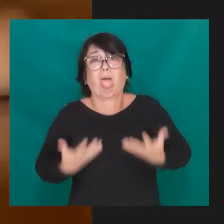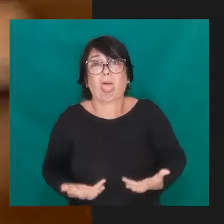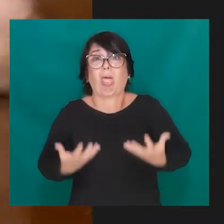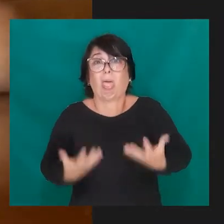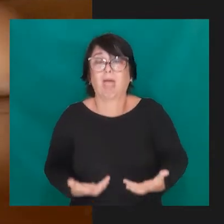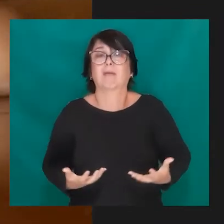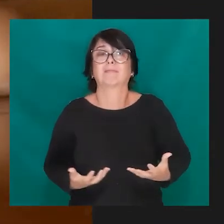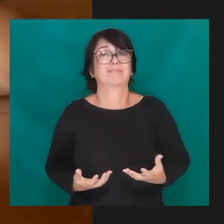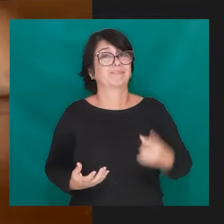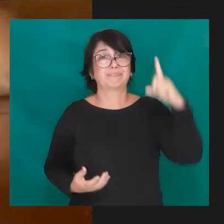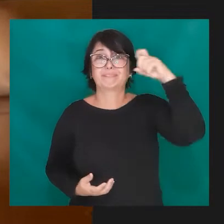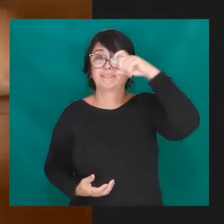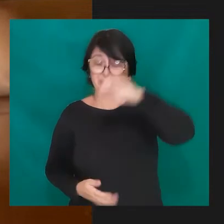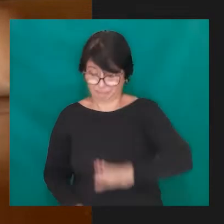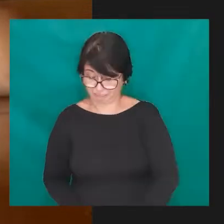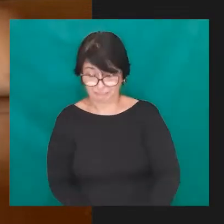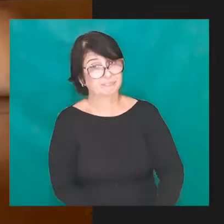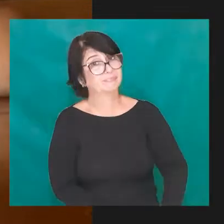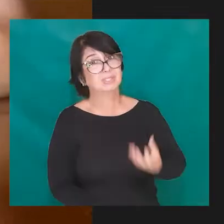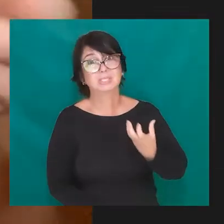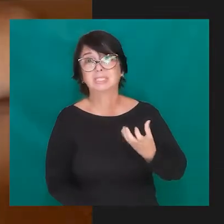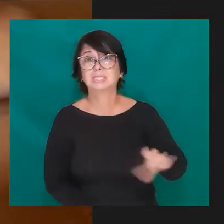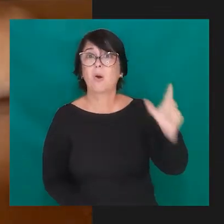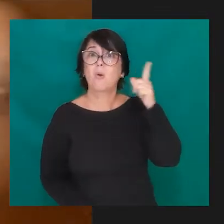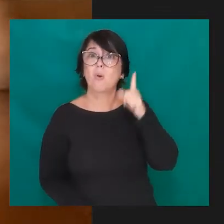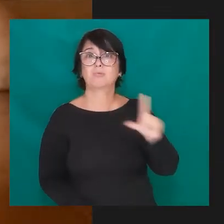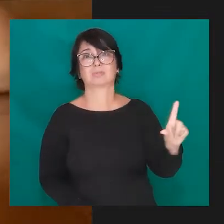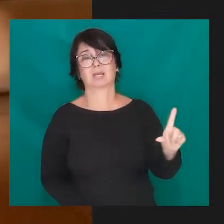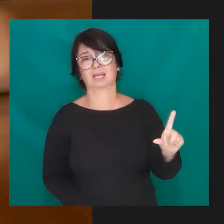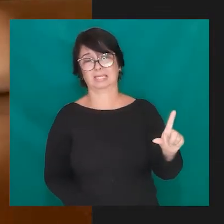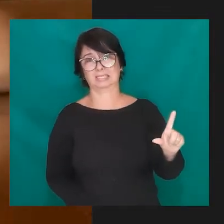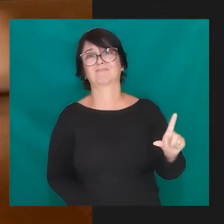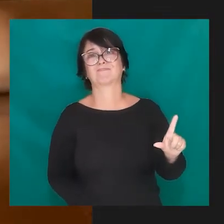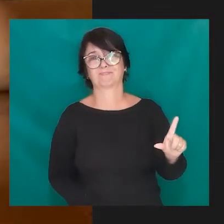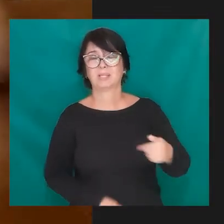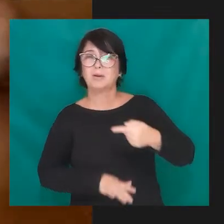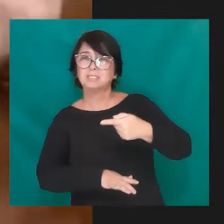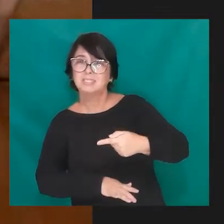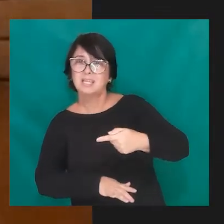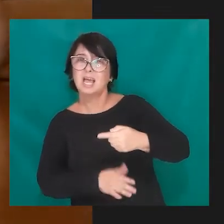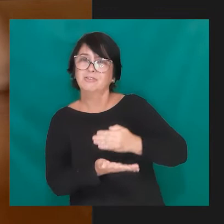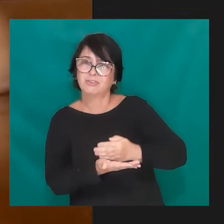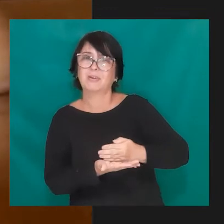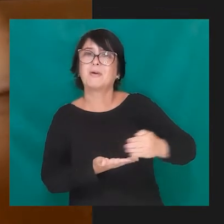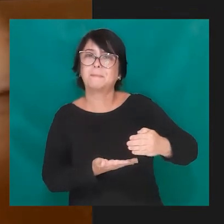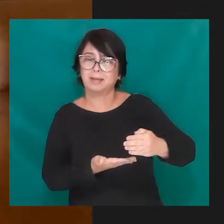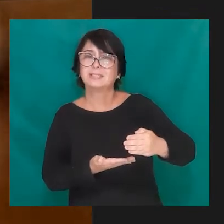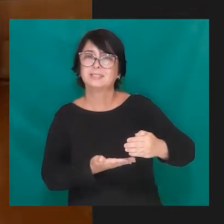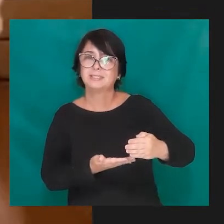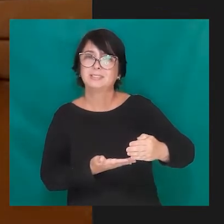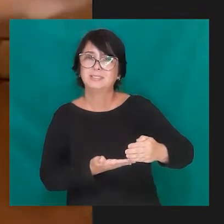mais que às vezes até a criança ou a família queira que toque, a gente deixa sempre de 7 para 5, porque a gaita tem um